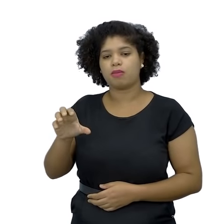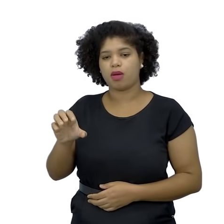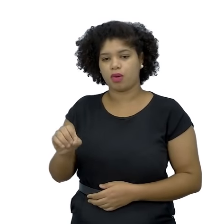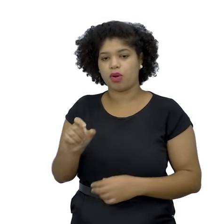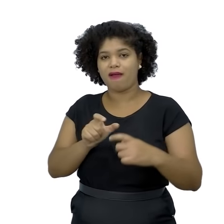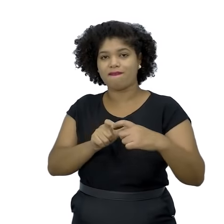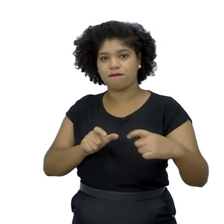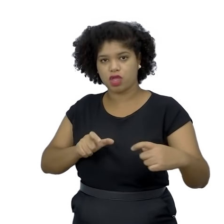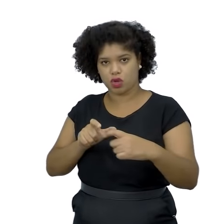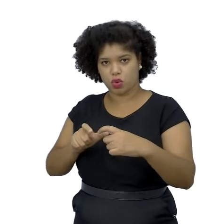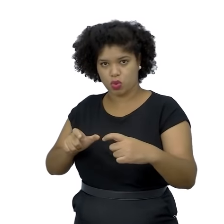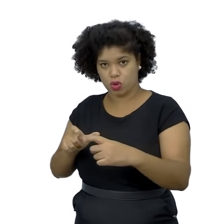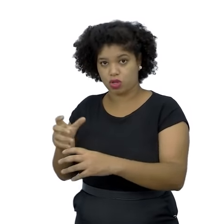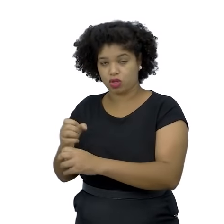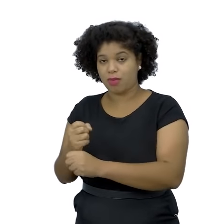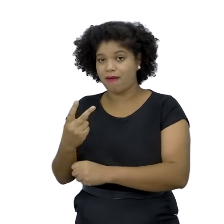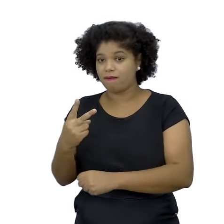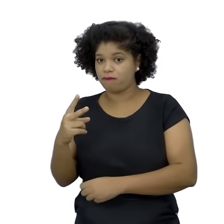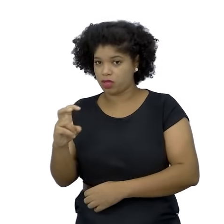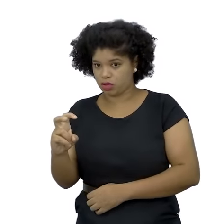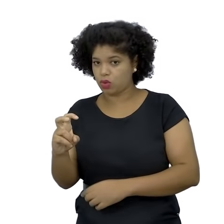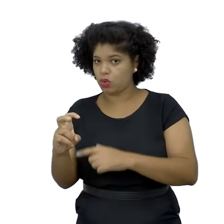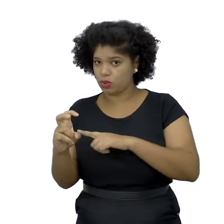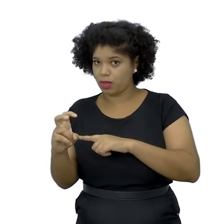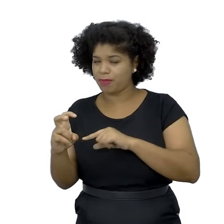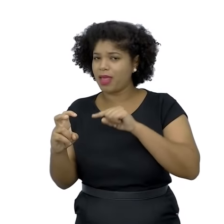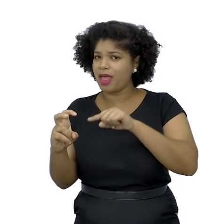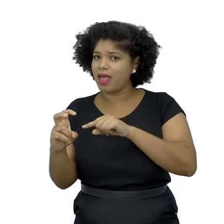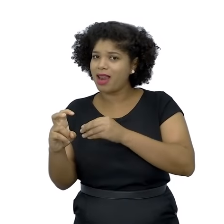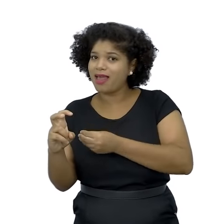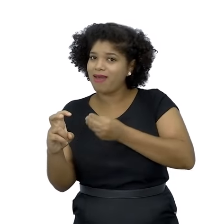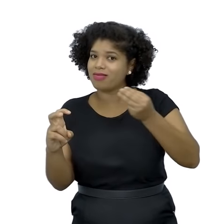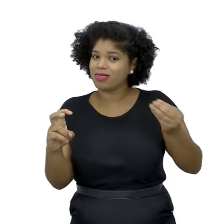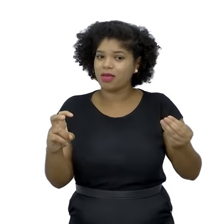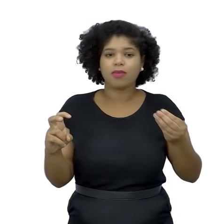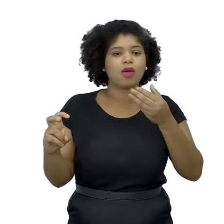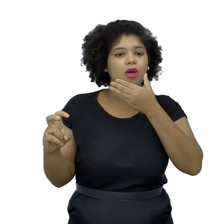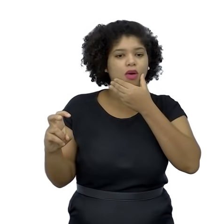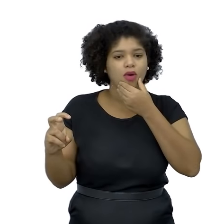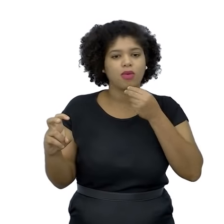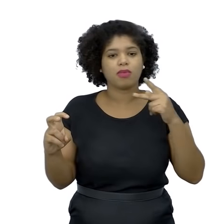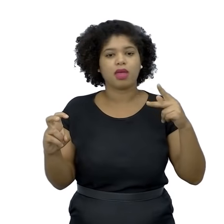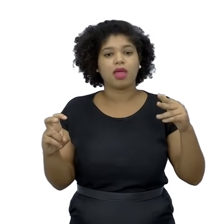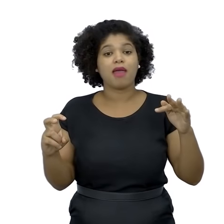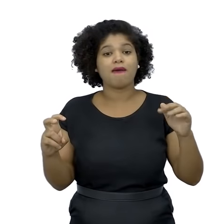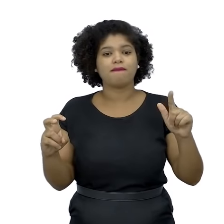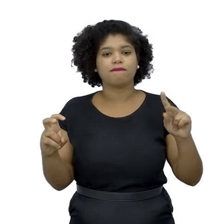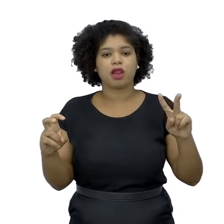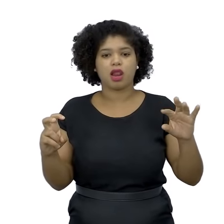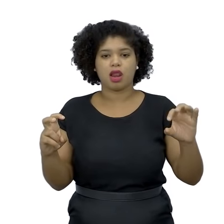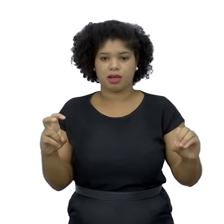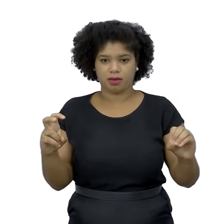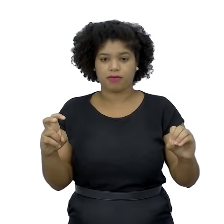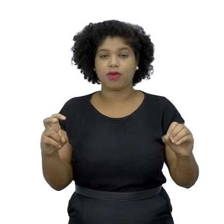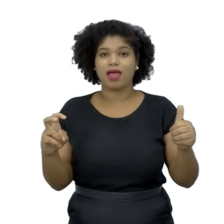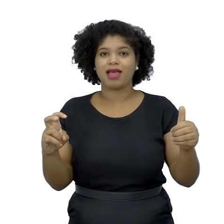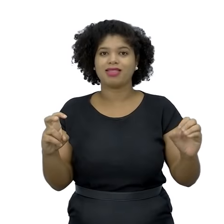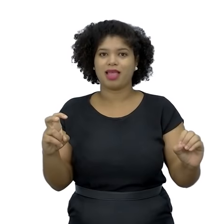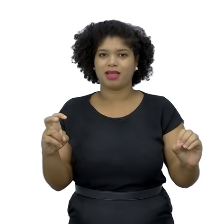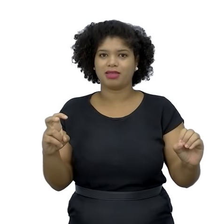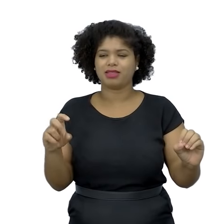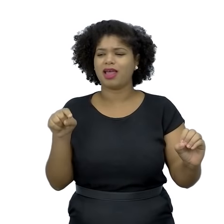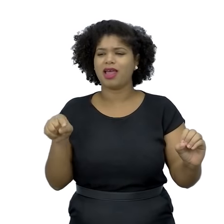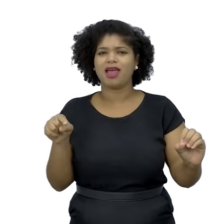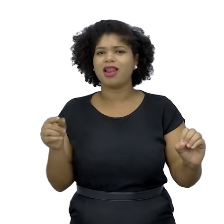para Flávio, com quantas figurinhas ficou? Então, já, né, dá para perceber aqui que houve uma alteração